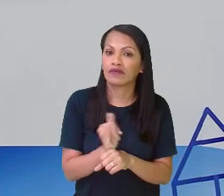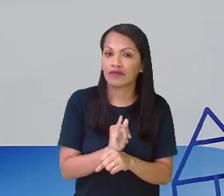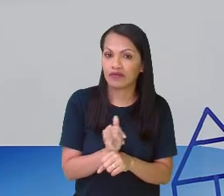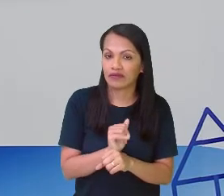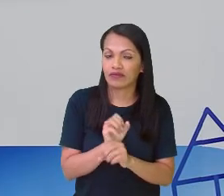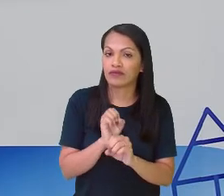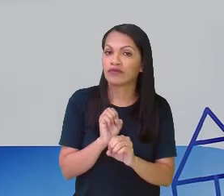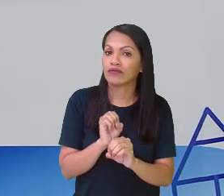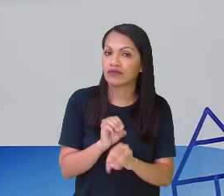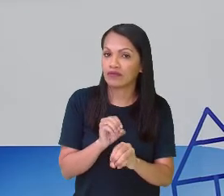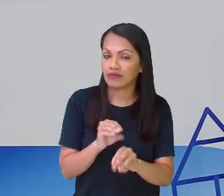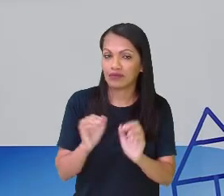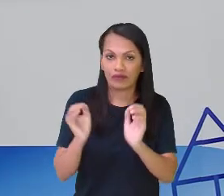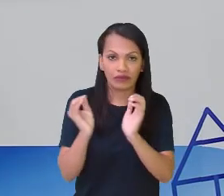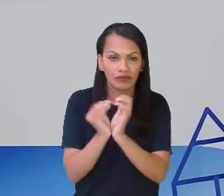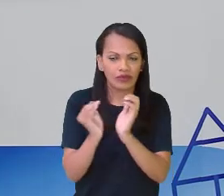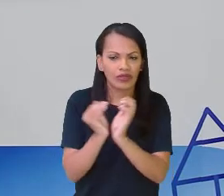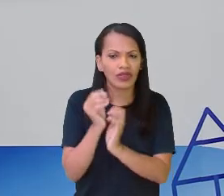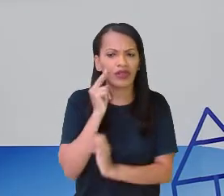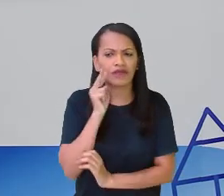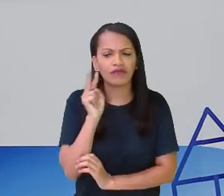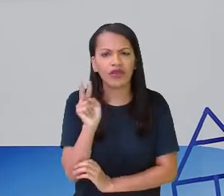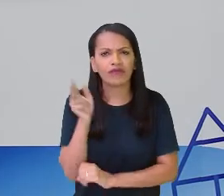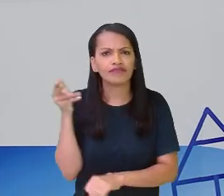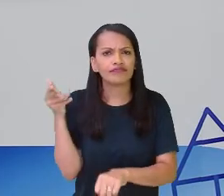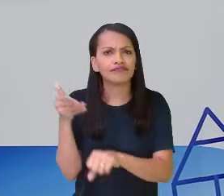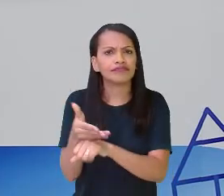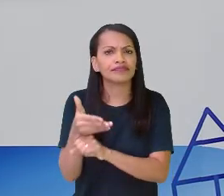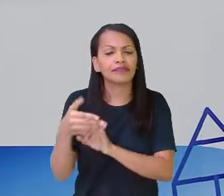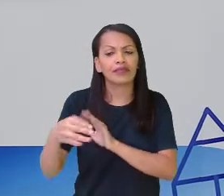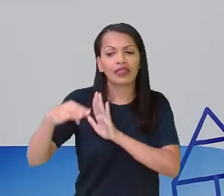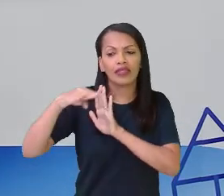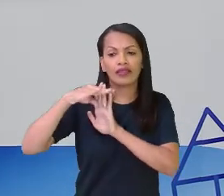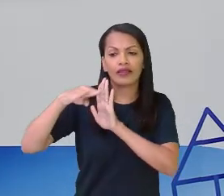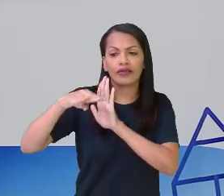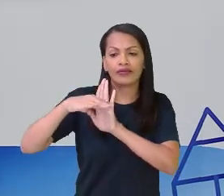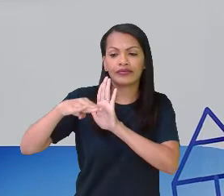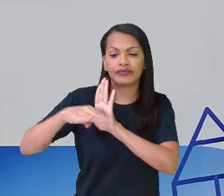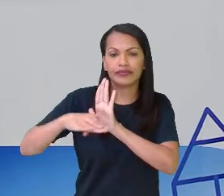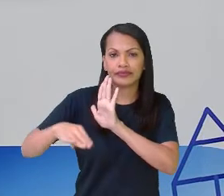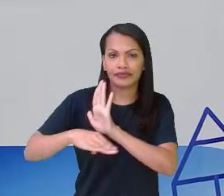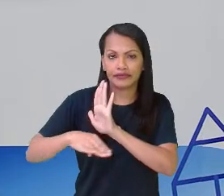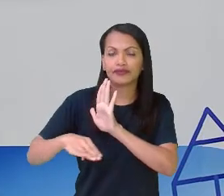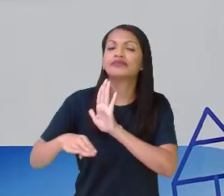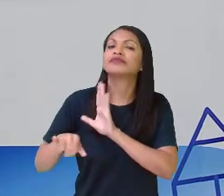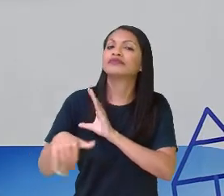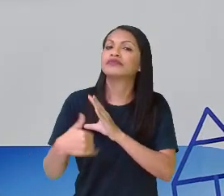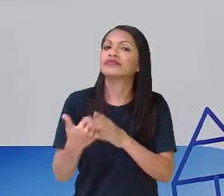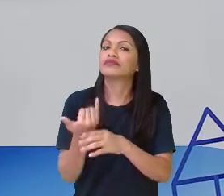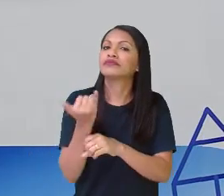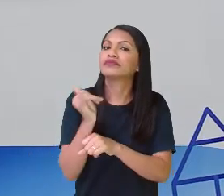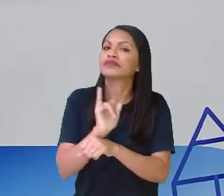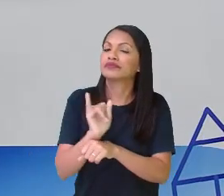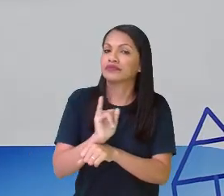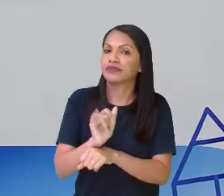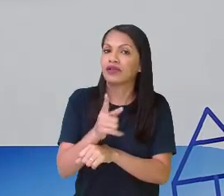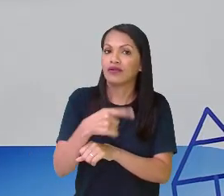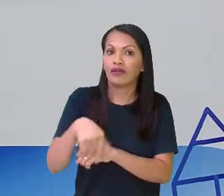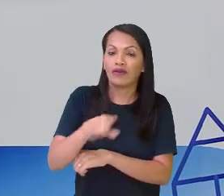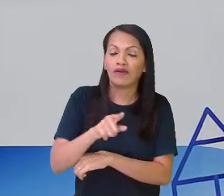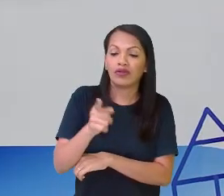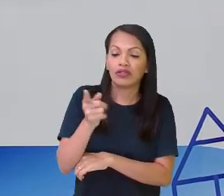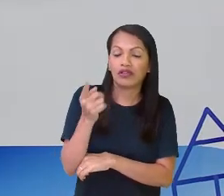YouTube. Vai lá, essas aulas ficam disponíveis para vocês acessarem quantas vezes